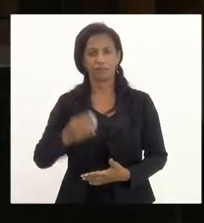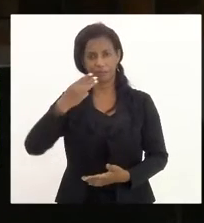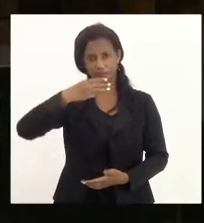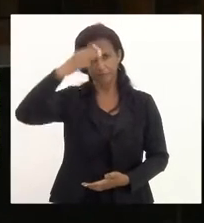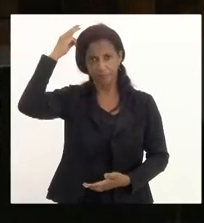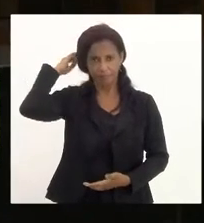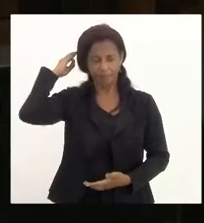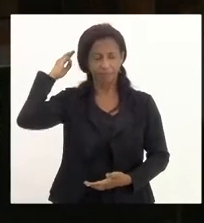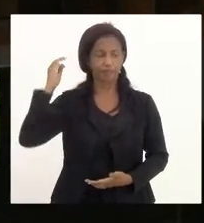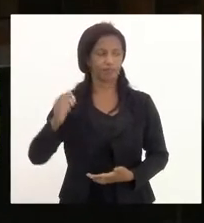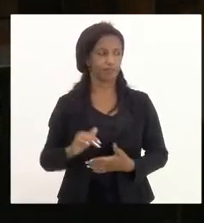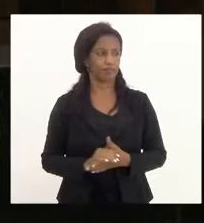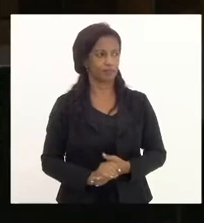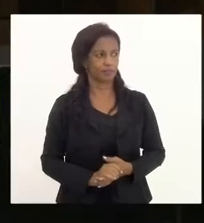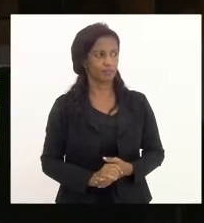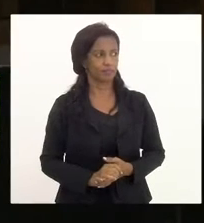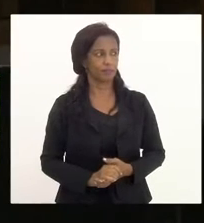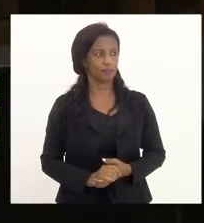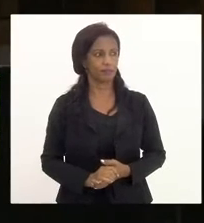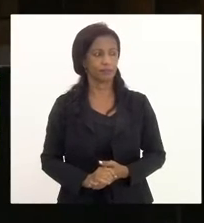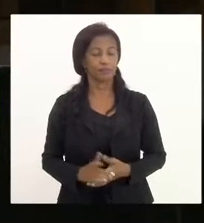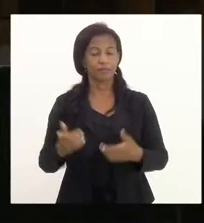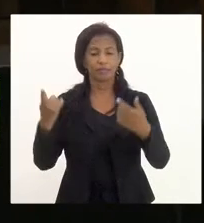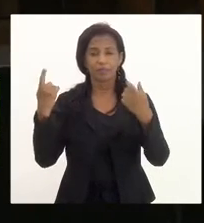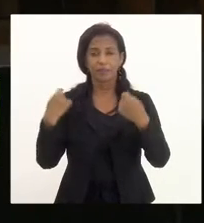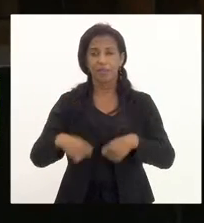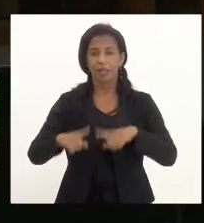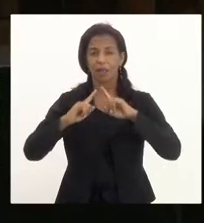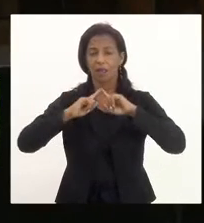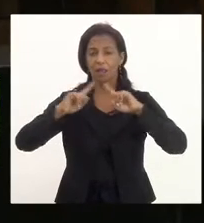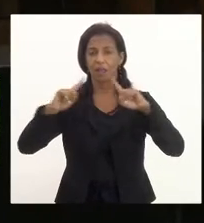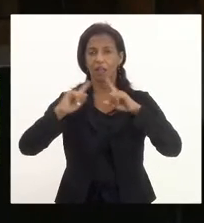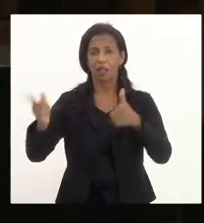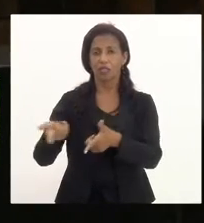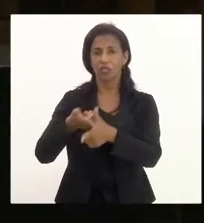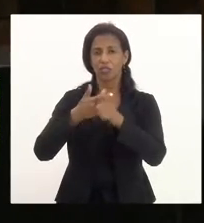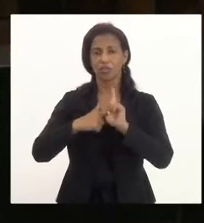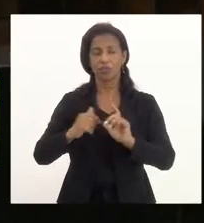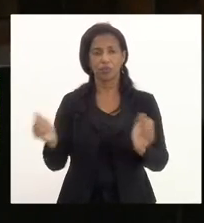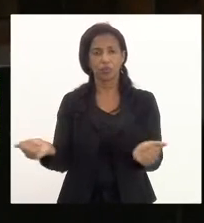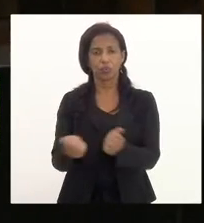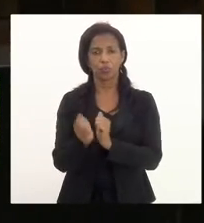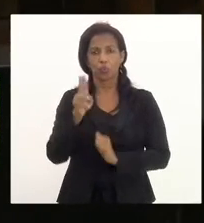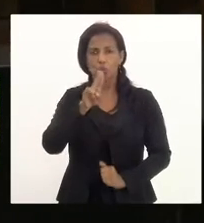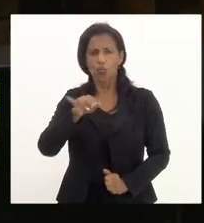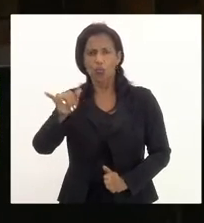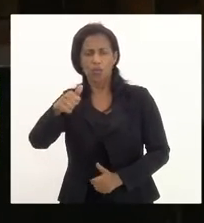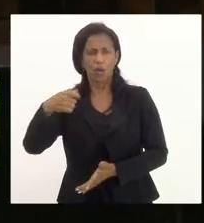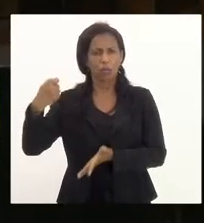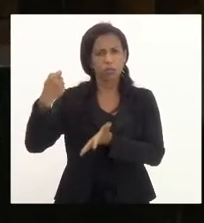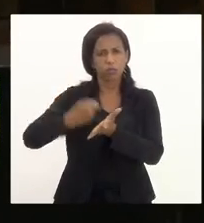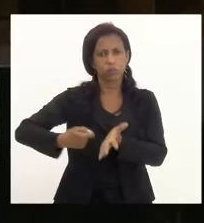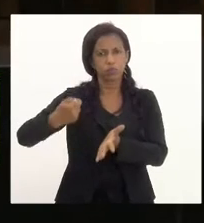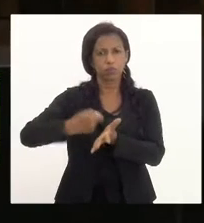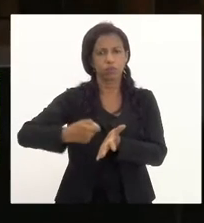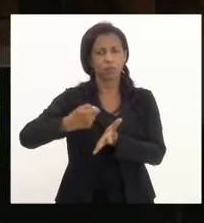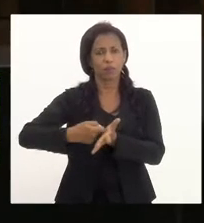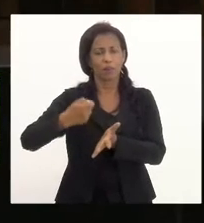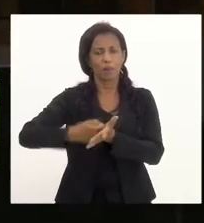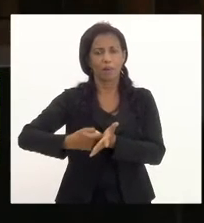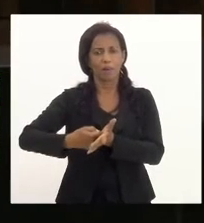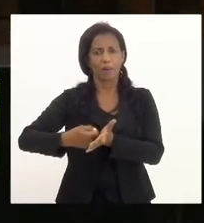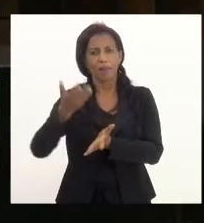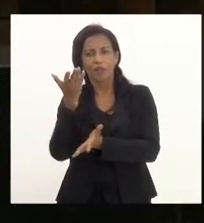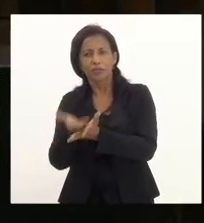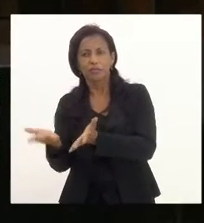Marcio Marcio Pacheco tem questionado a dívida com a união e lutado pela recomposição